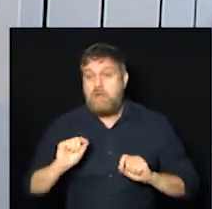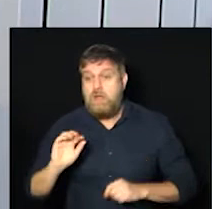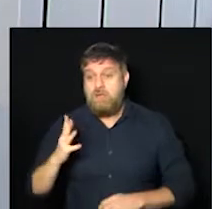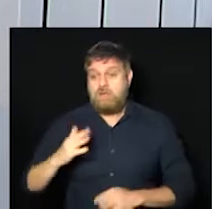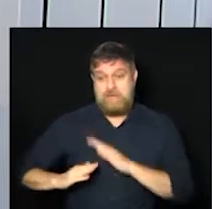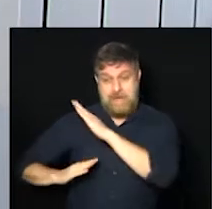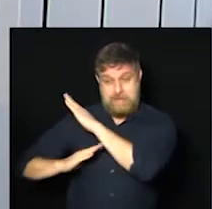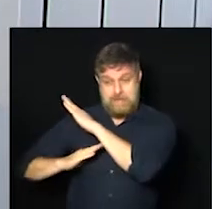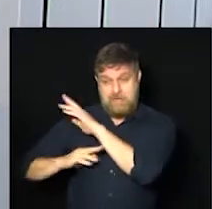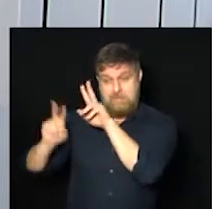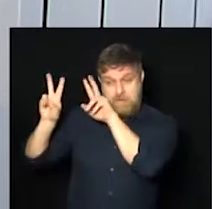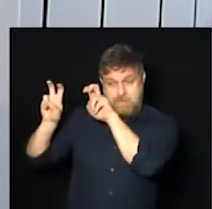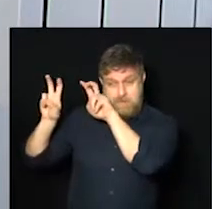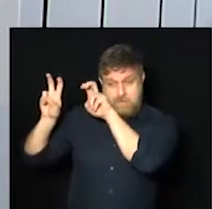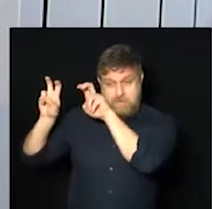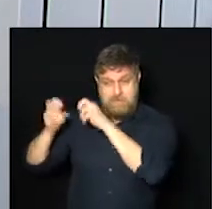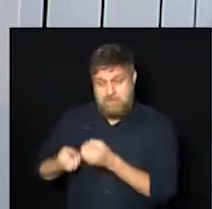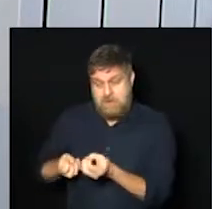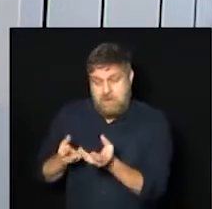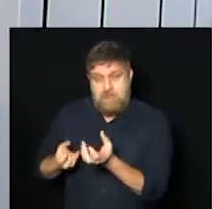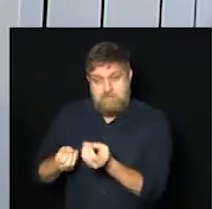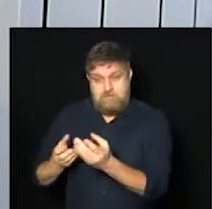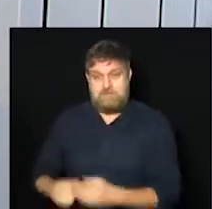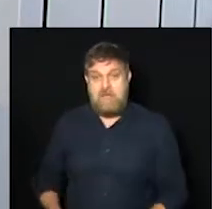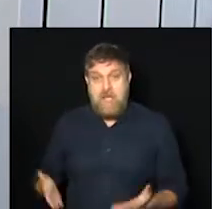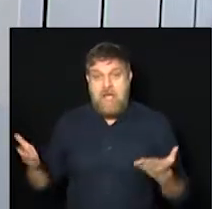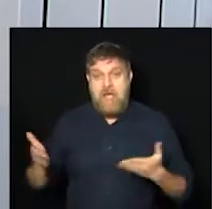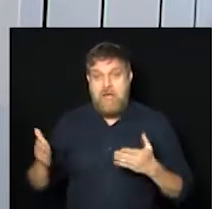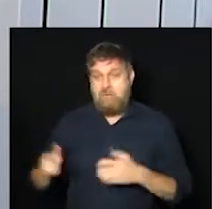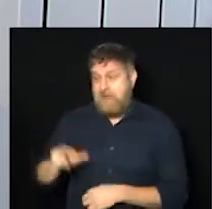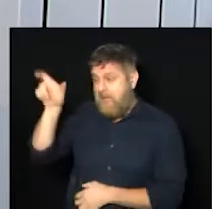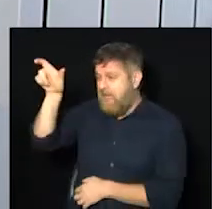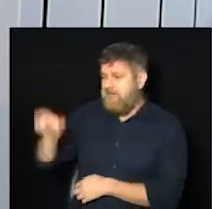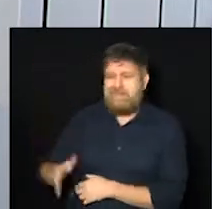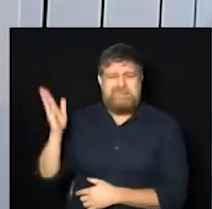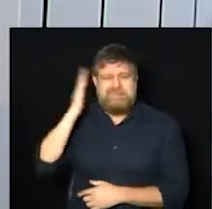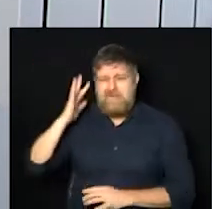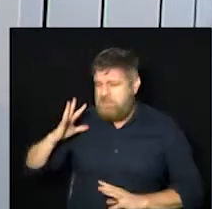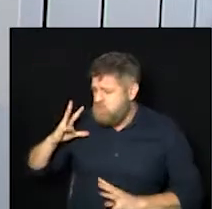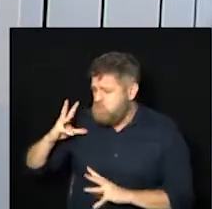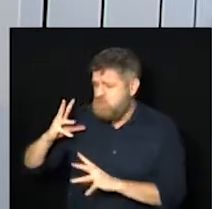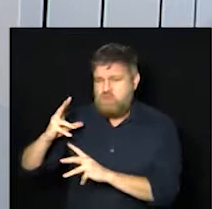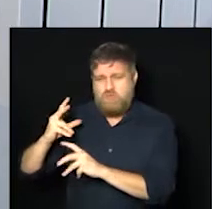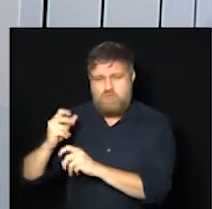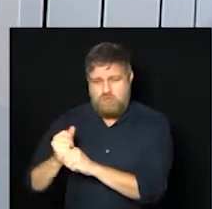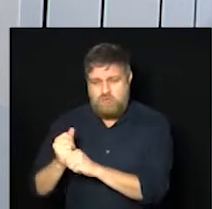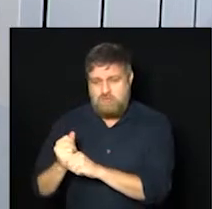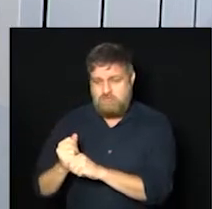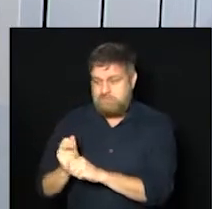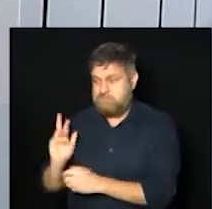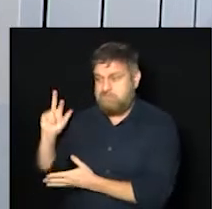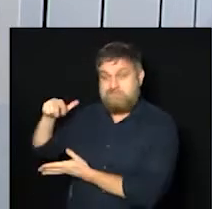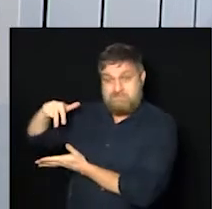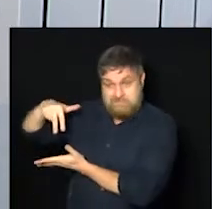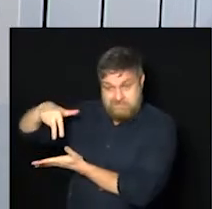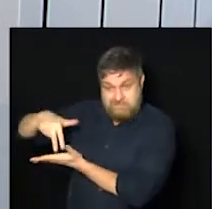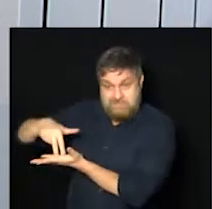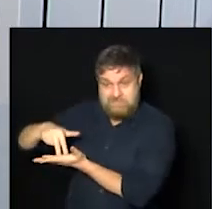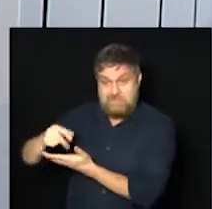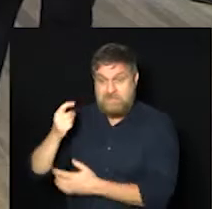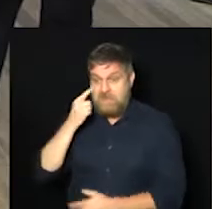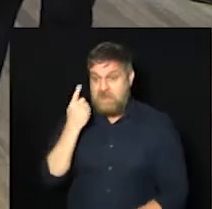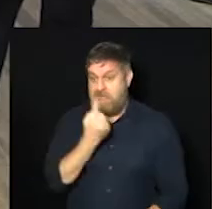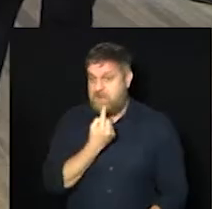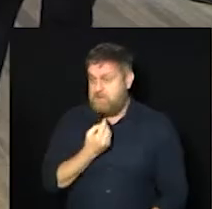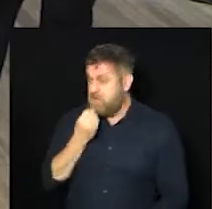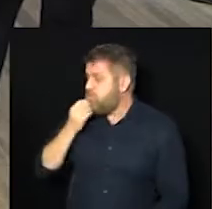com os assuntos do Legislativo, agora com ela que sabe tudo da Câmara, retorna aos nossos estúdios. Mina Abreu,